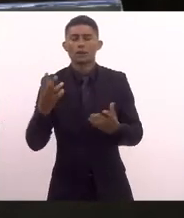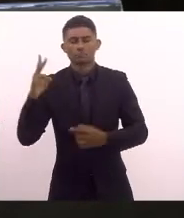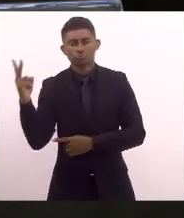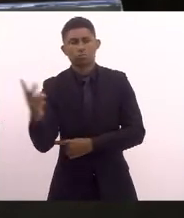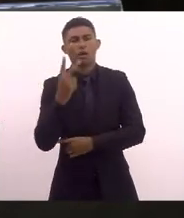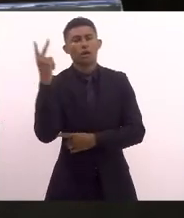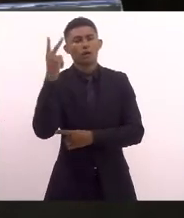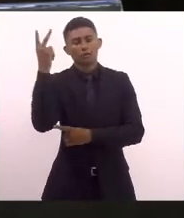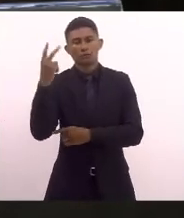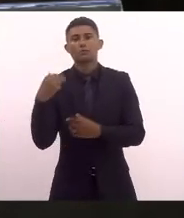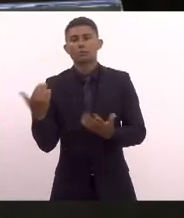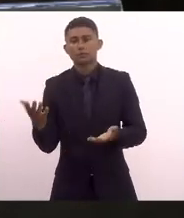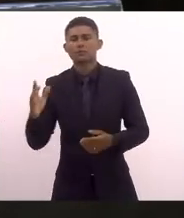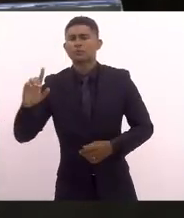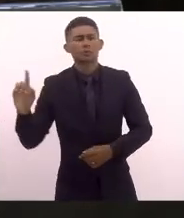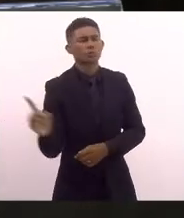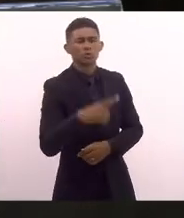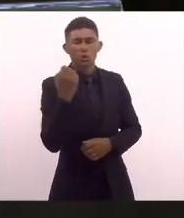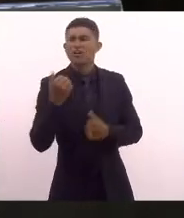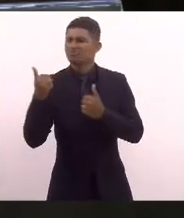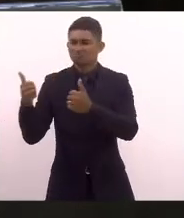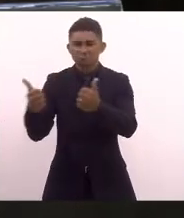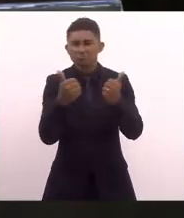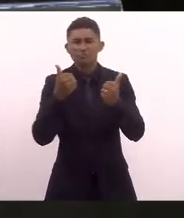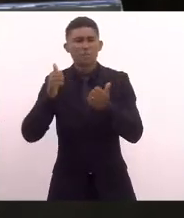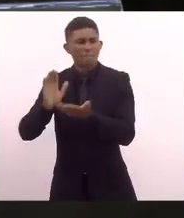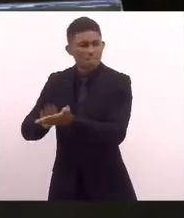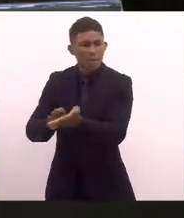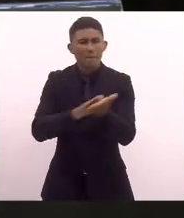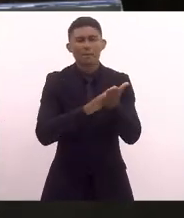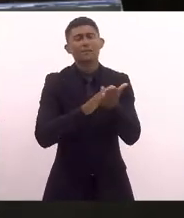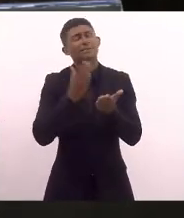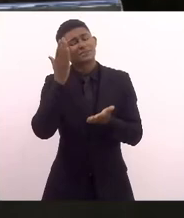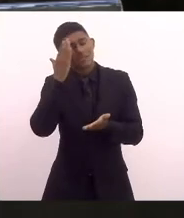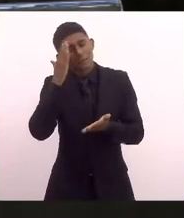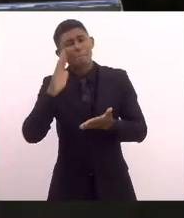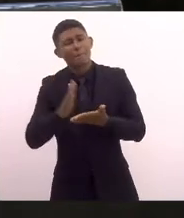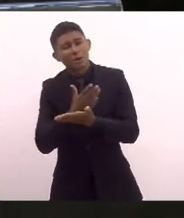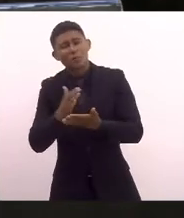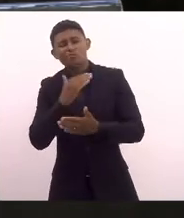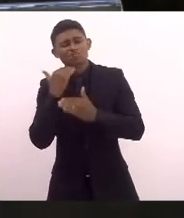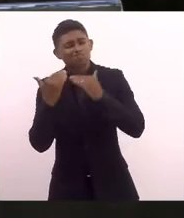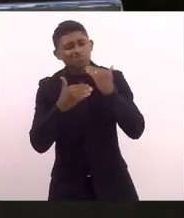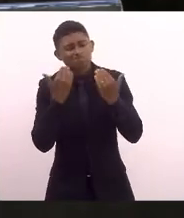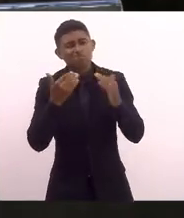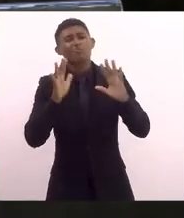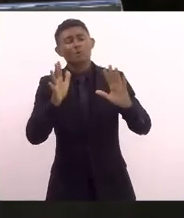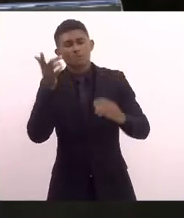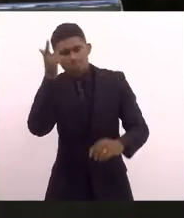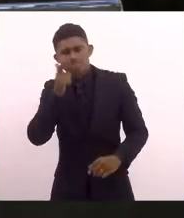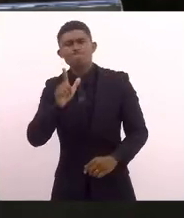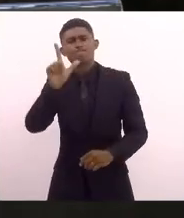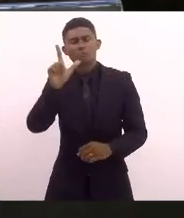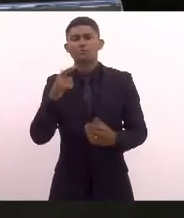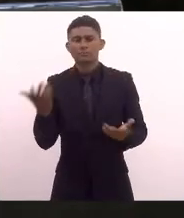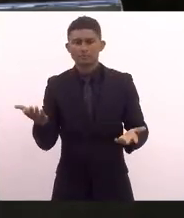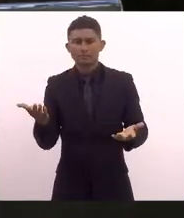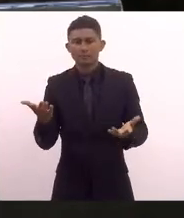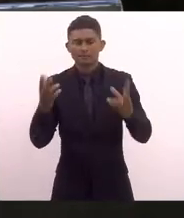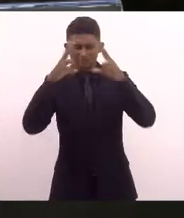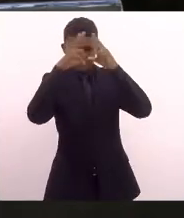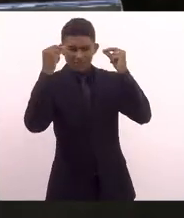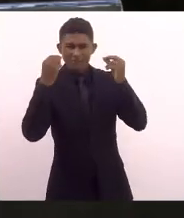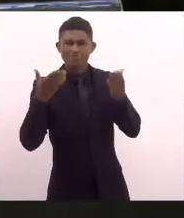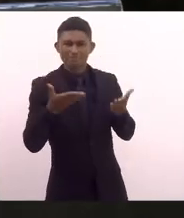que é isso. Estamos de parabéns, com muitas perdas, mas nós conseguimos. Então, colegas, enfermagem vai